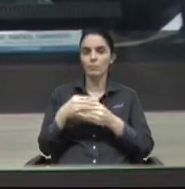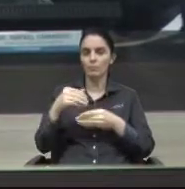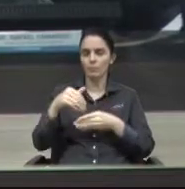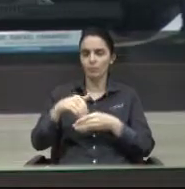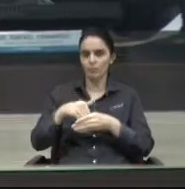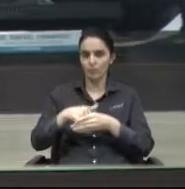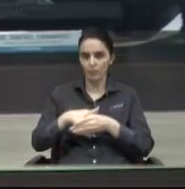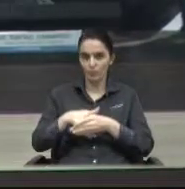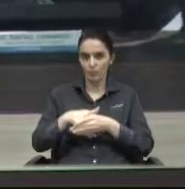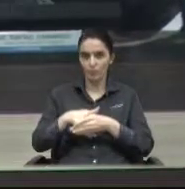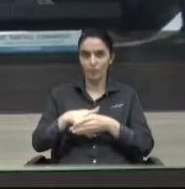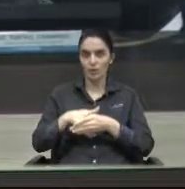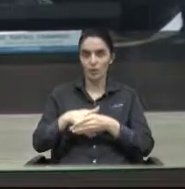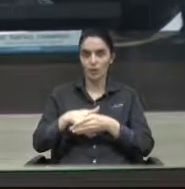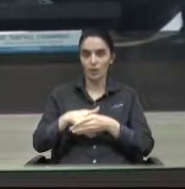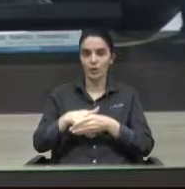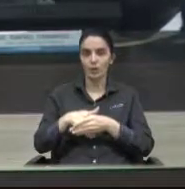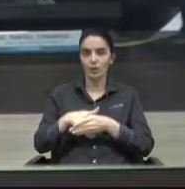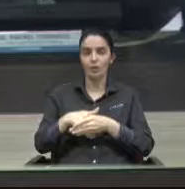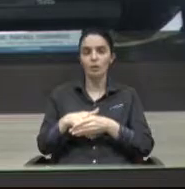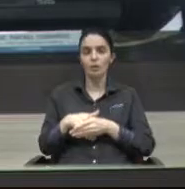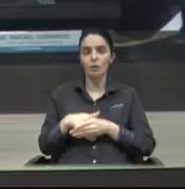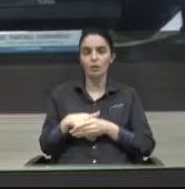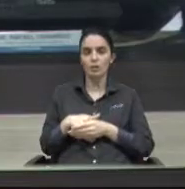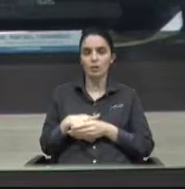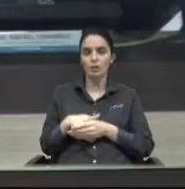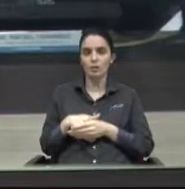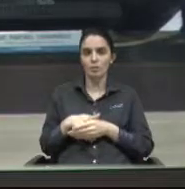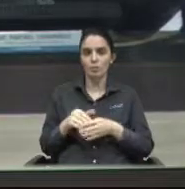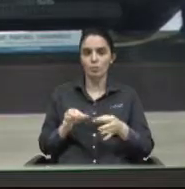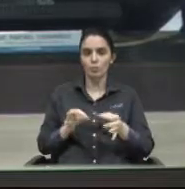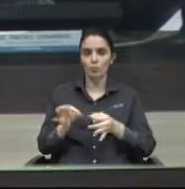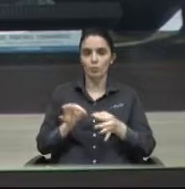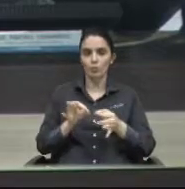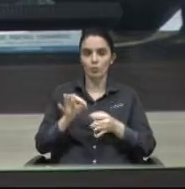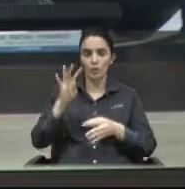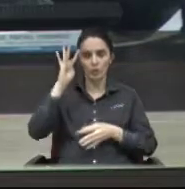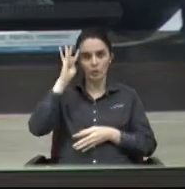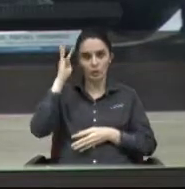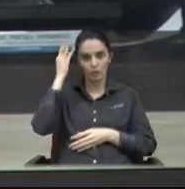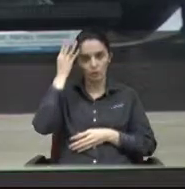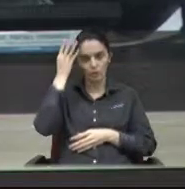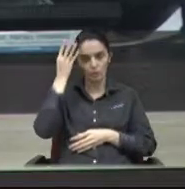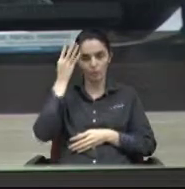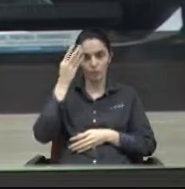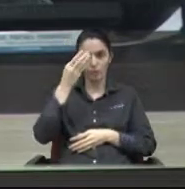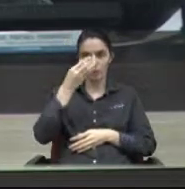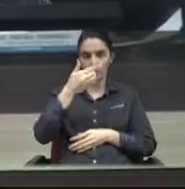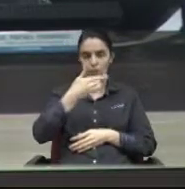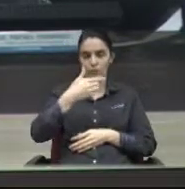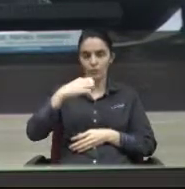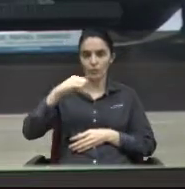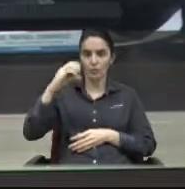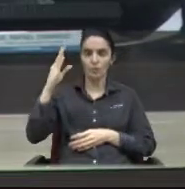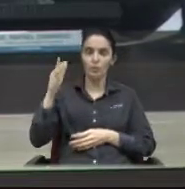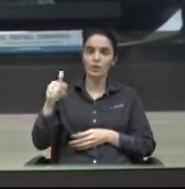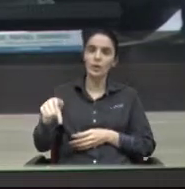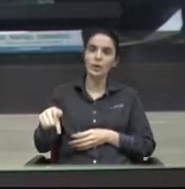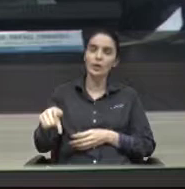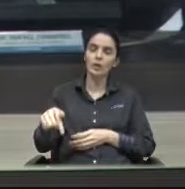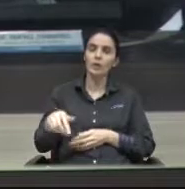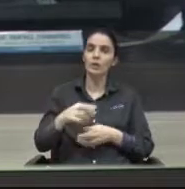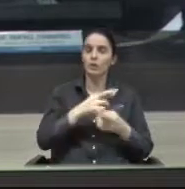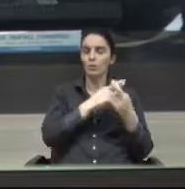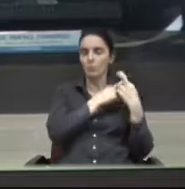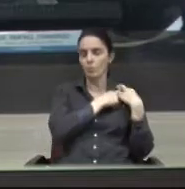votação do presente projeto de resolução número 29/17, de autoria